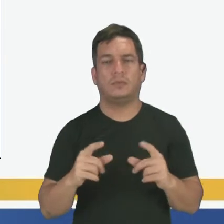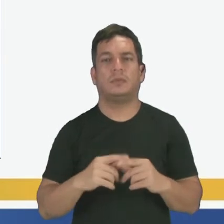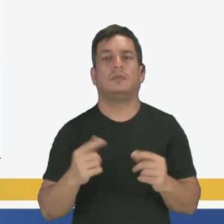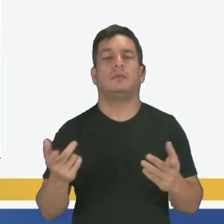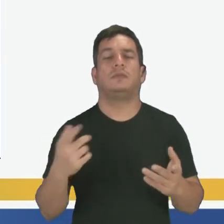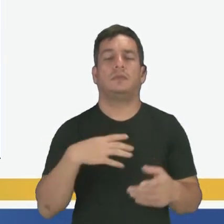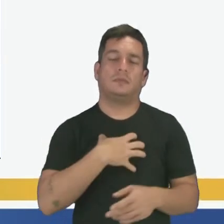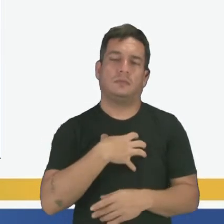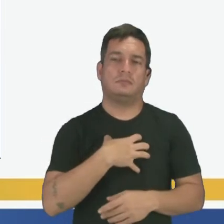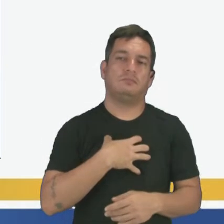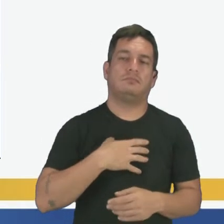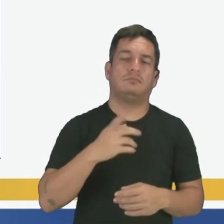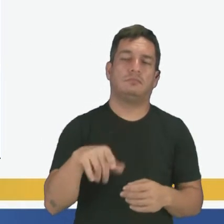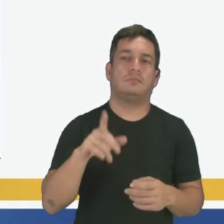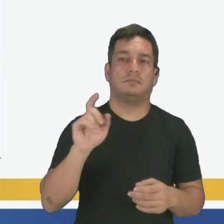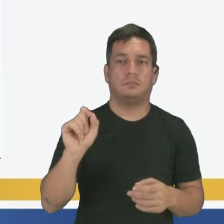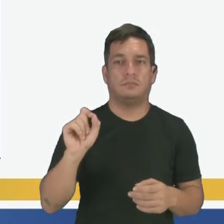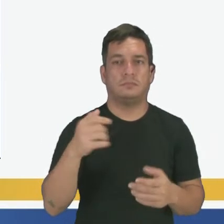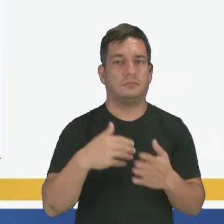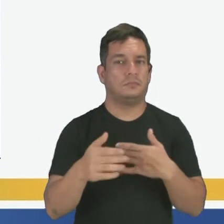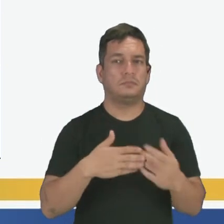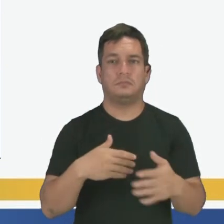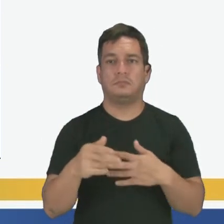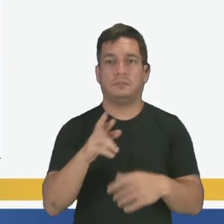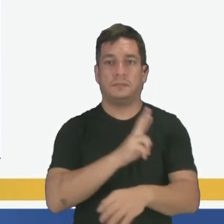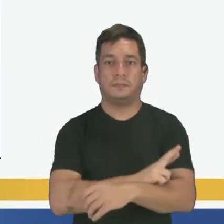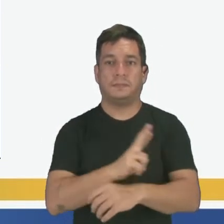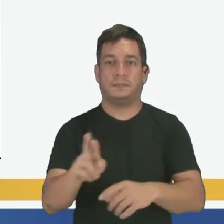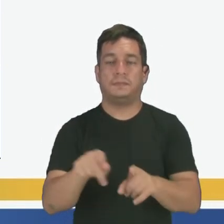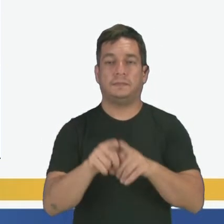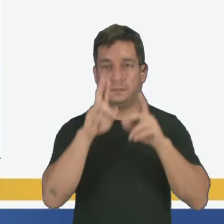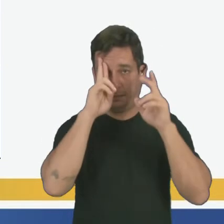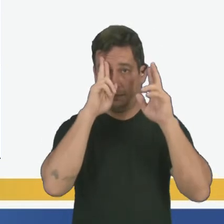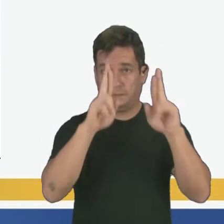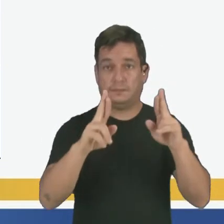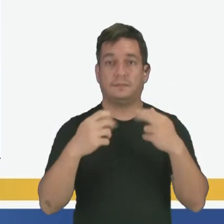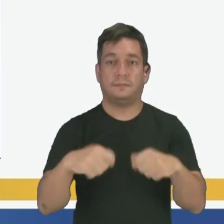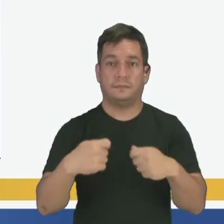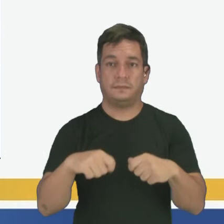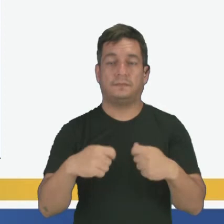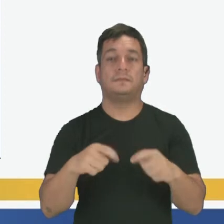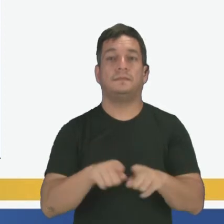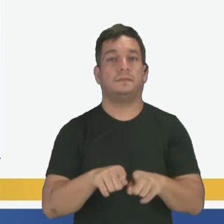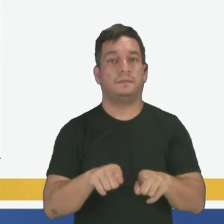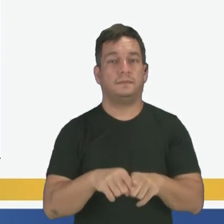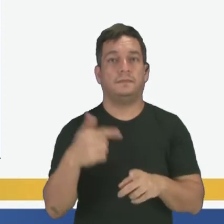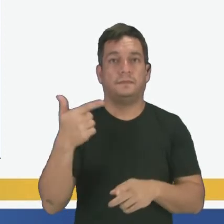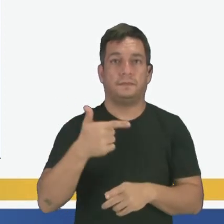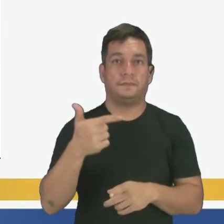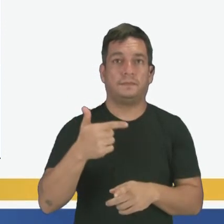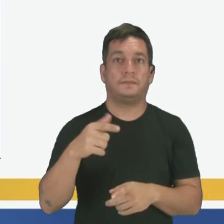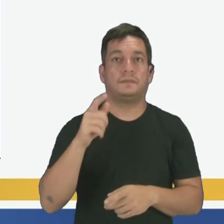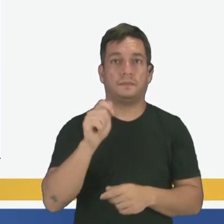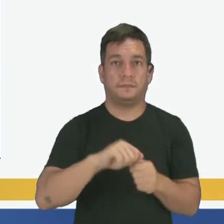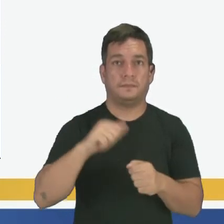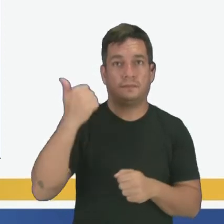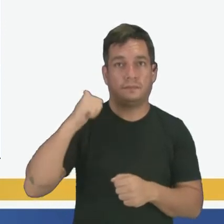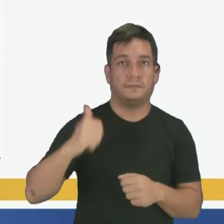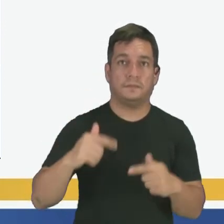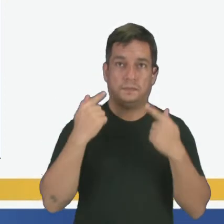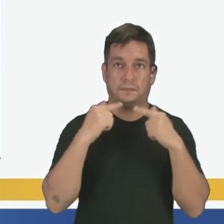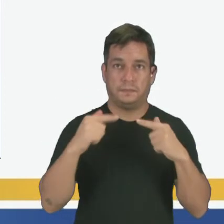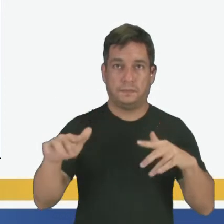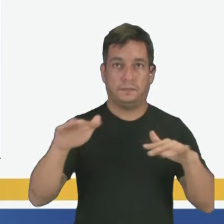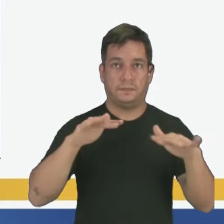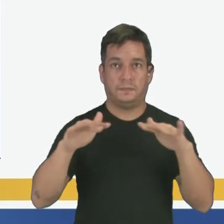esse comportamento, ele sabe entrar em qualquer religião, respeita todo mundo, né? Então, no 2, ele traz análise